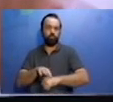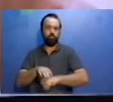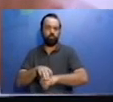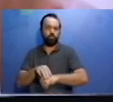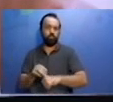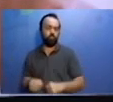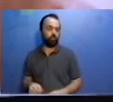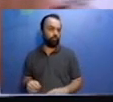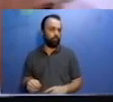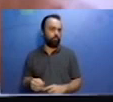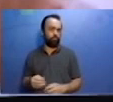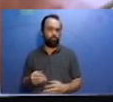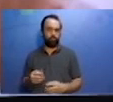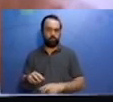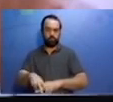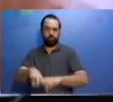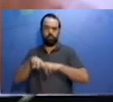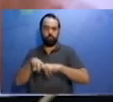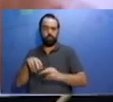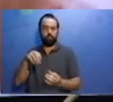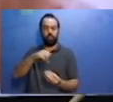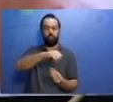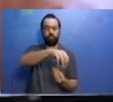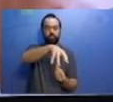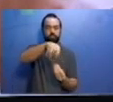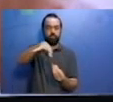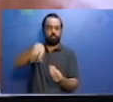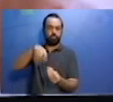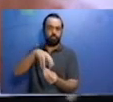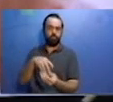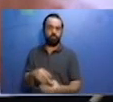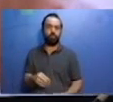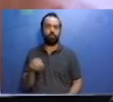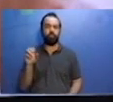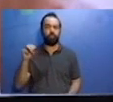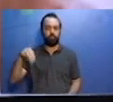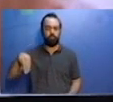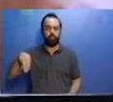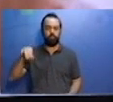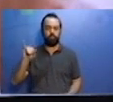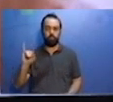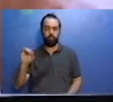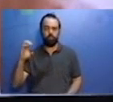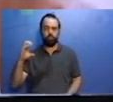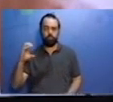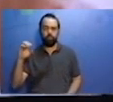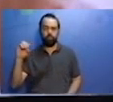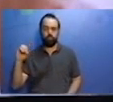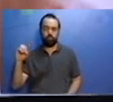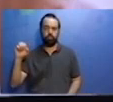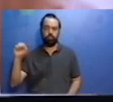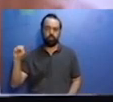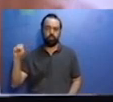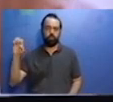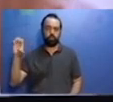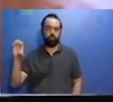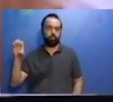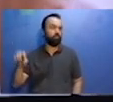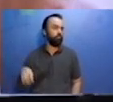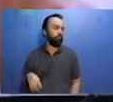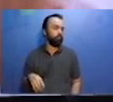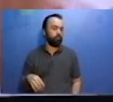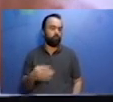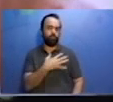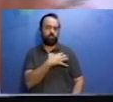fungo, provocadas por fungos. Aqui nós temos a famosa micose. Micose é uma infecção por fungos que pode ocorrer em várias regiões